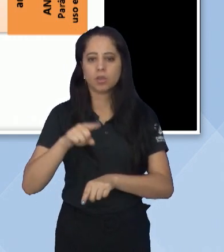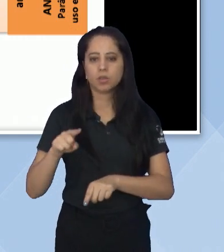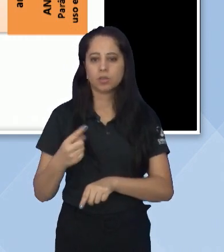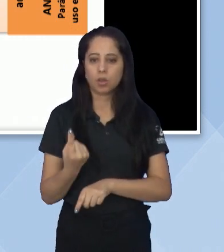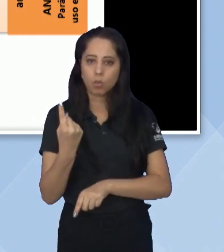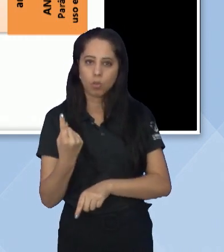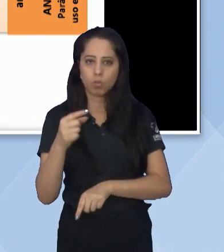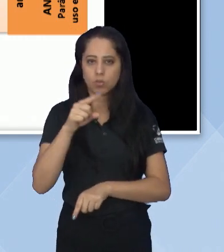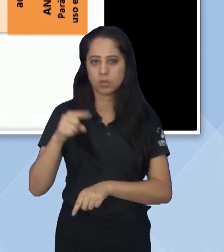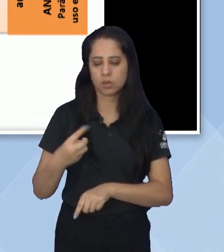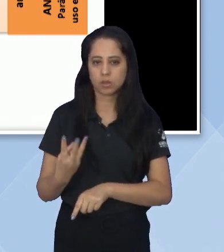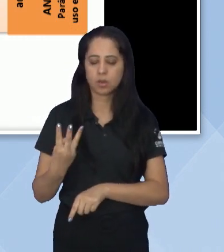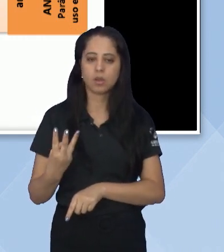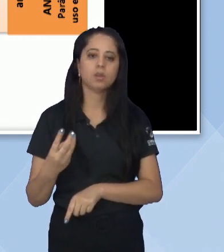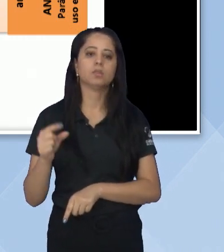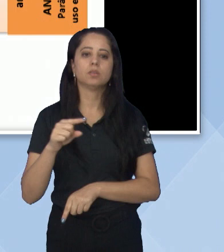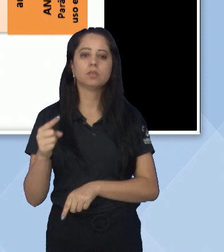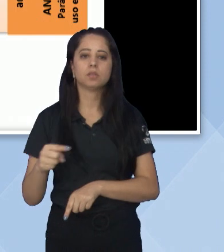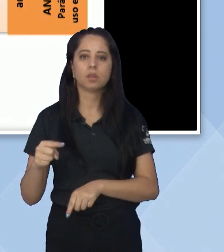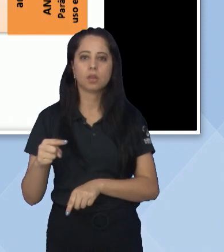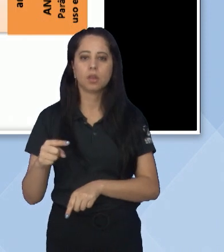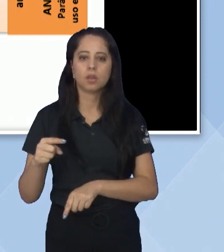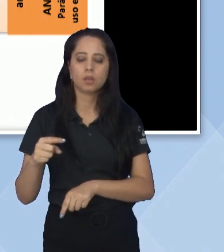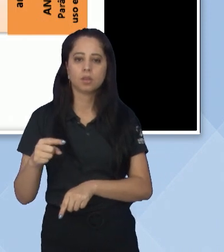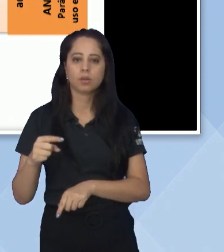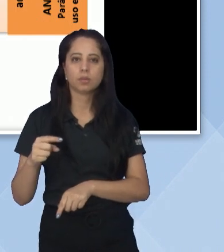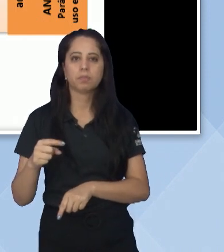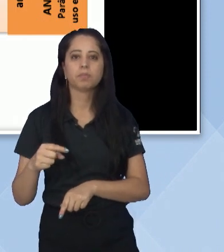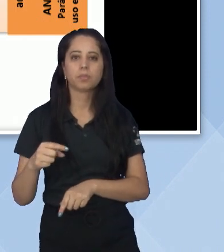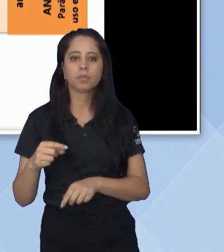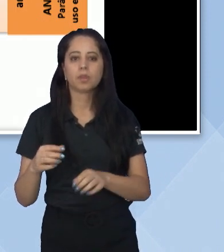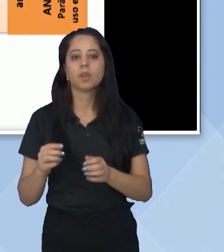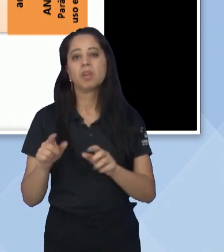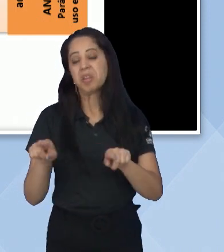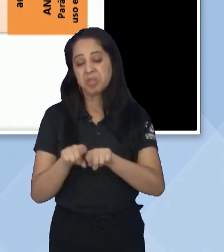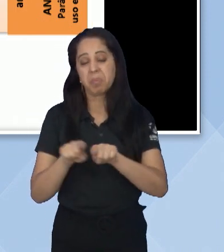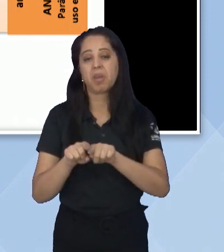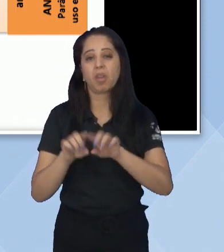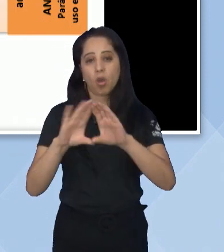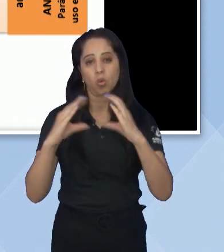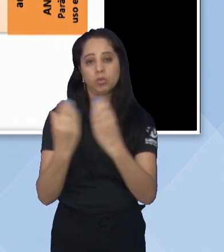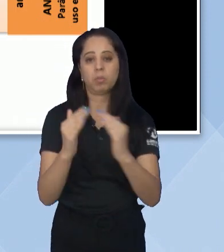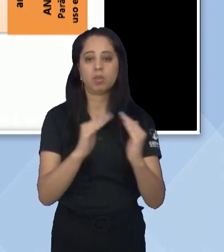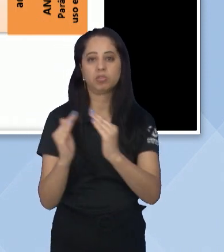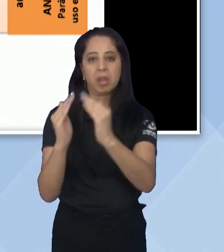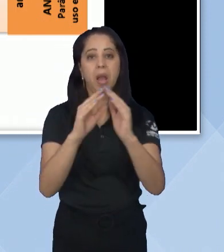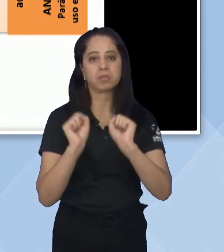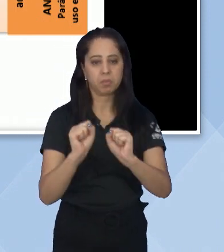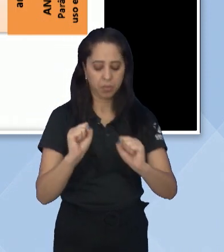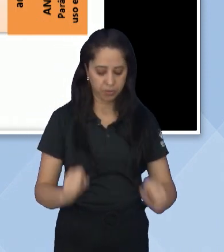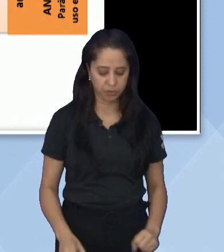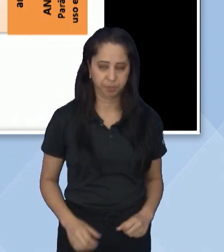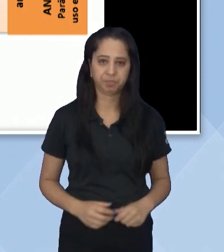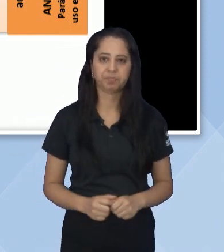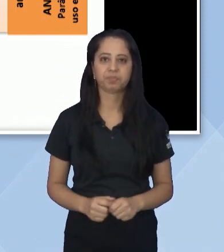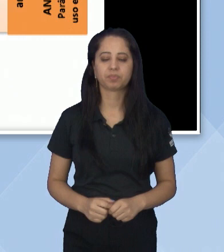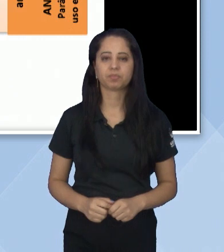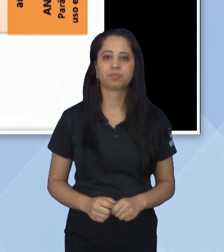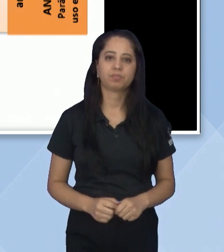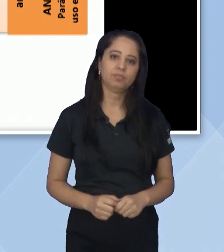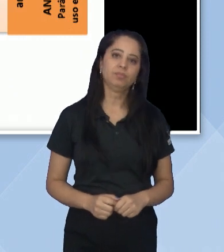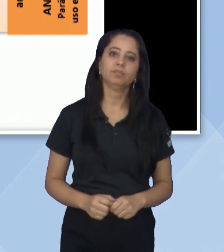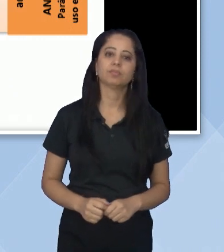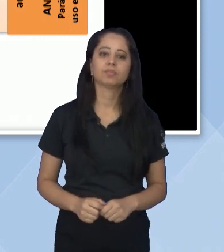ou na missa 3 então nós estendemos a possibilidade desse condomínios de lotes também para essas localidades e nas horas de planejamento